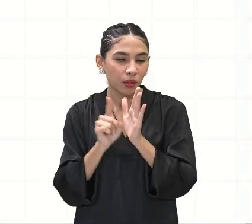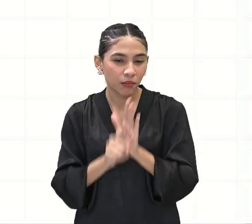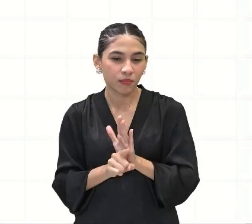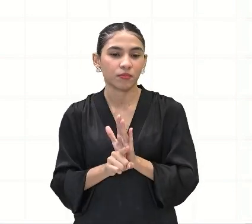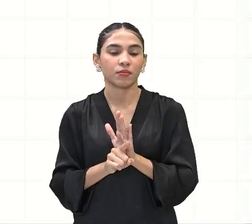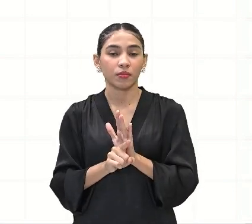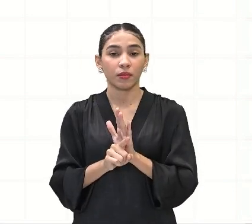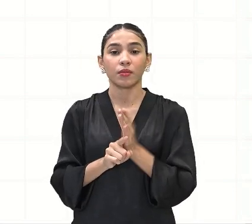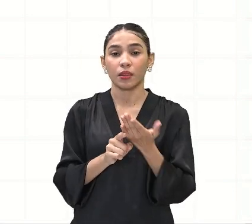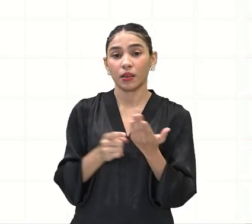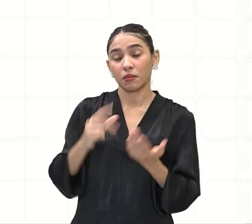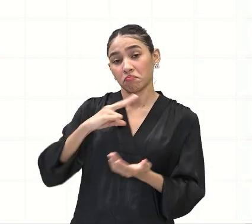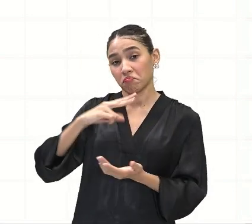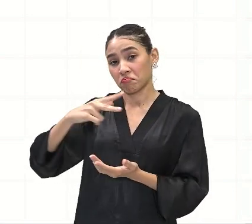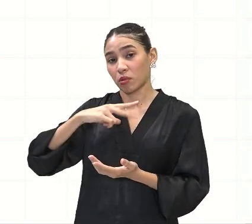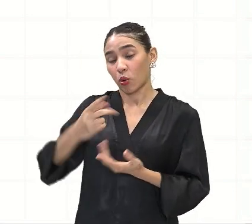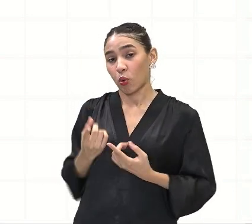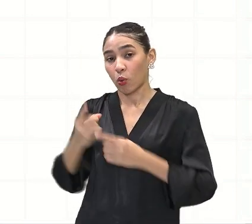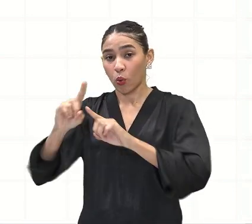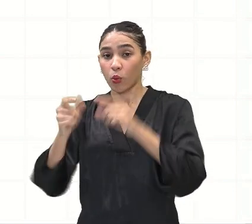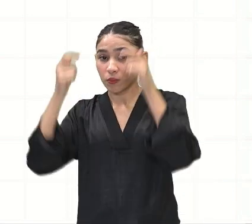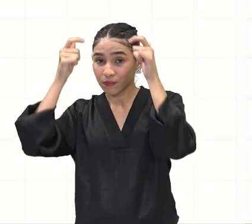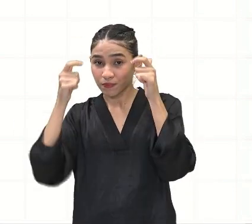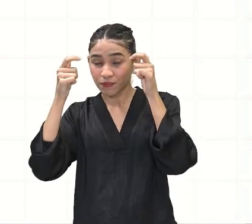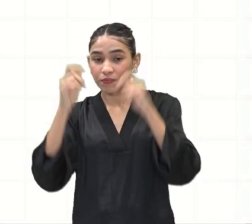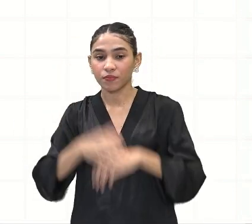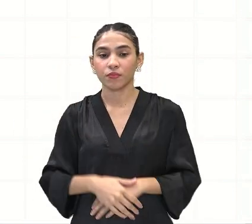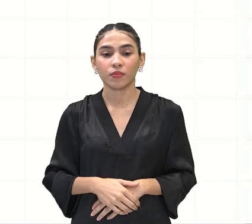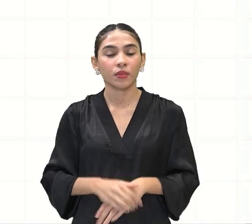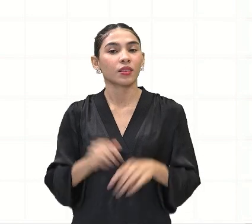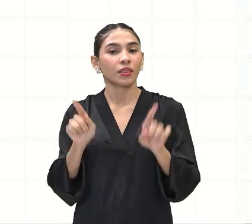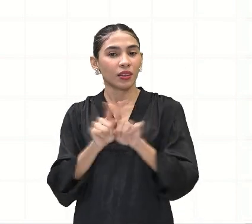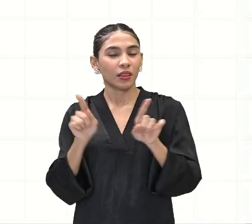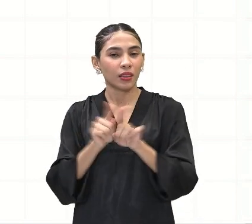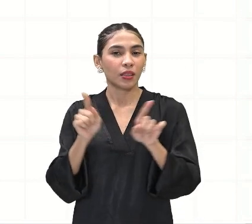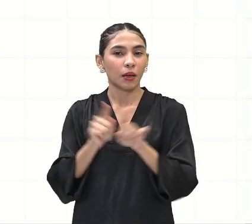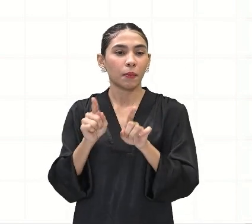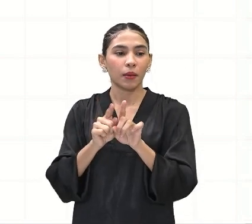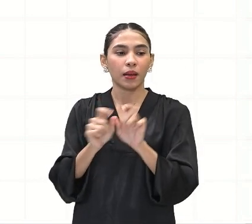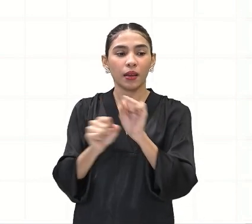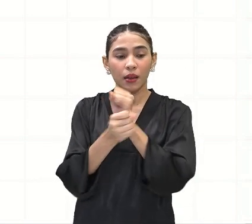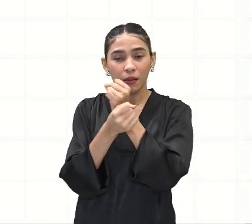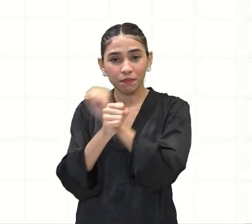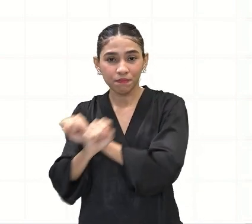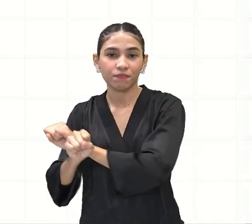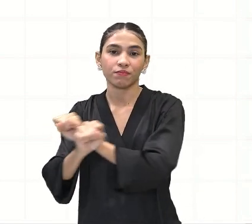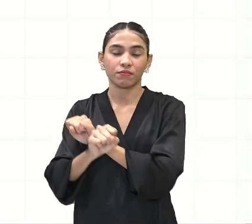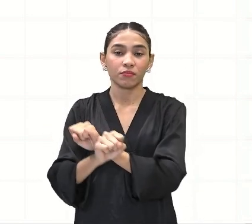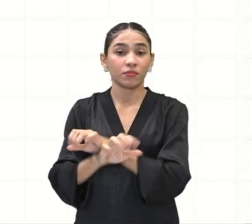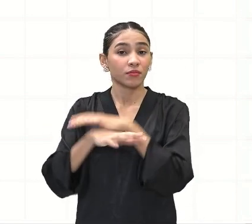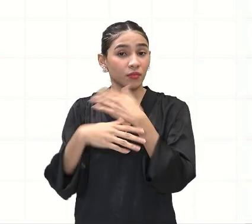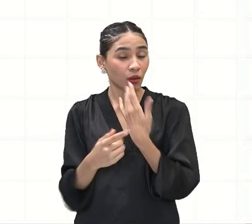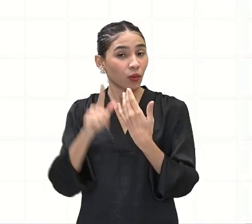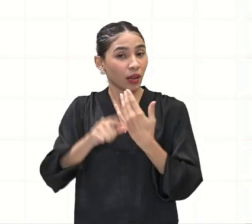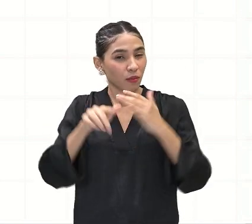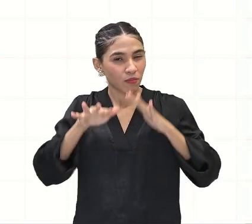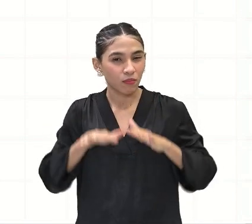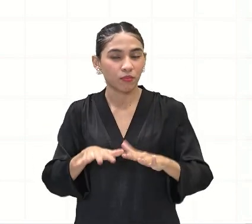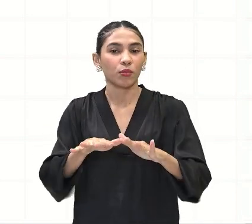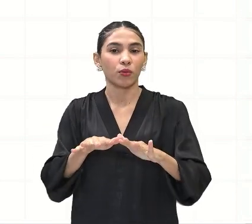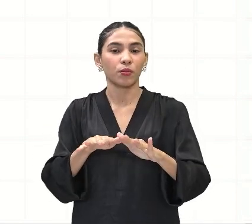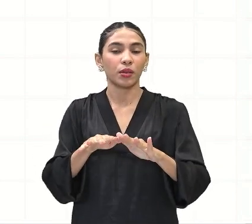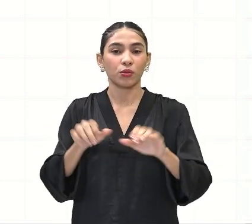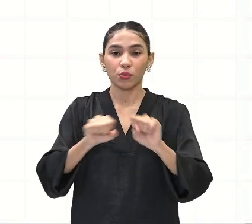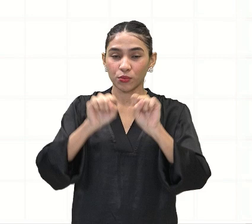a coroa portuguesa, questionar a escravidão. Né? Então, é um movimento